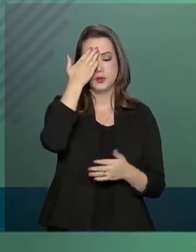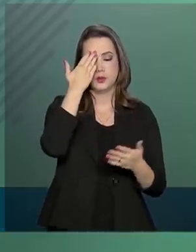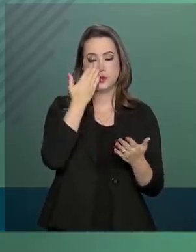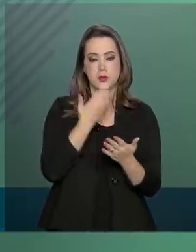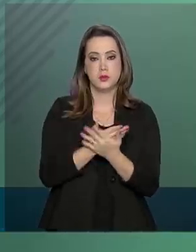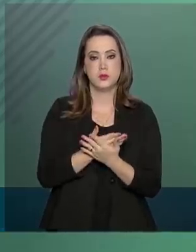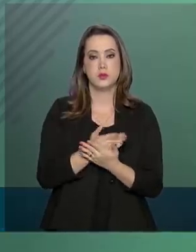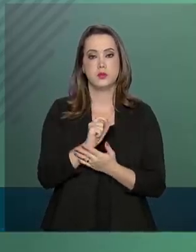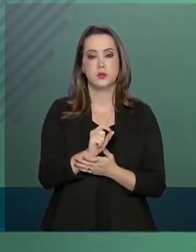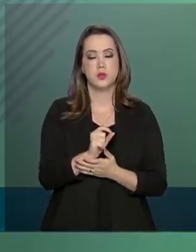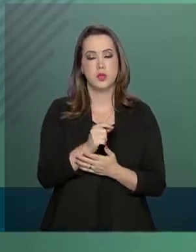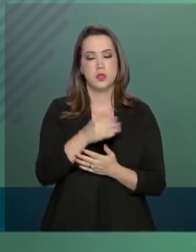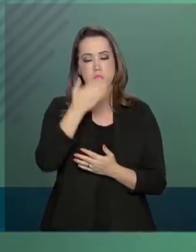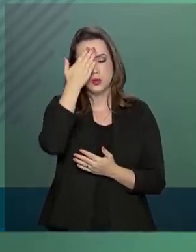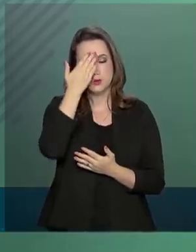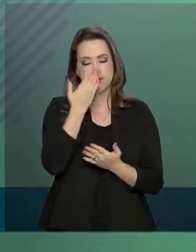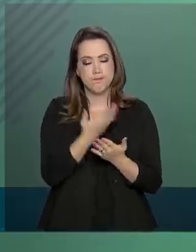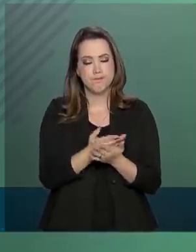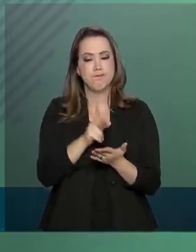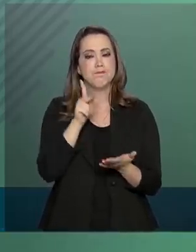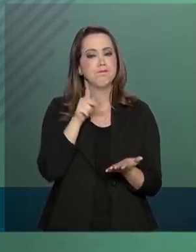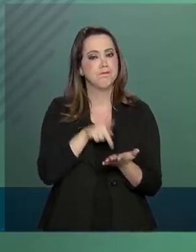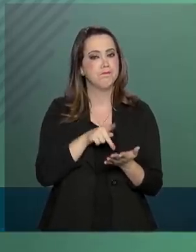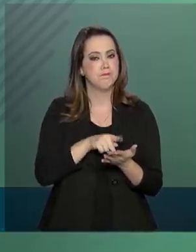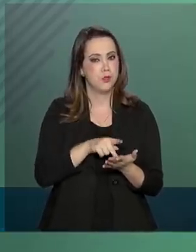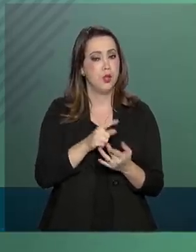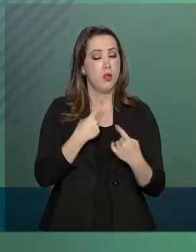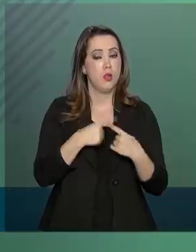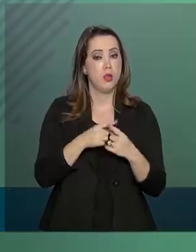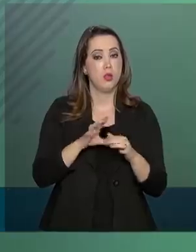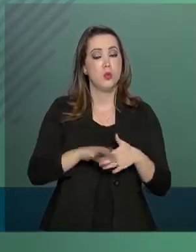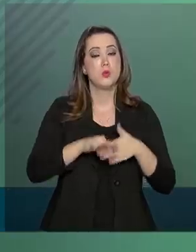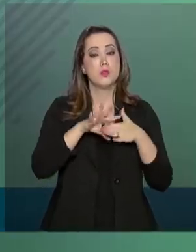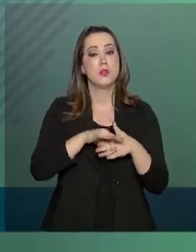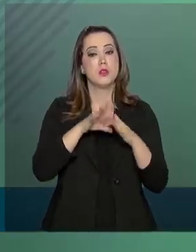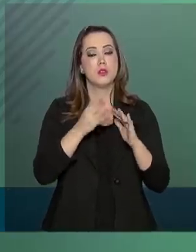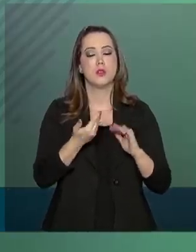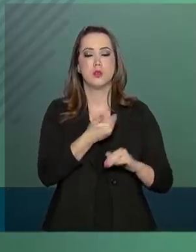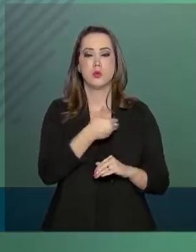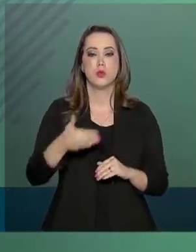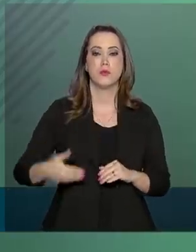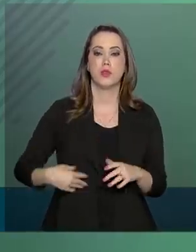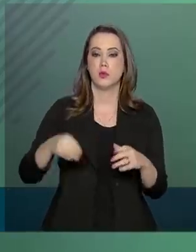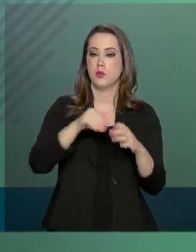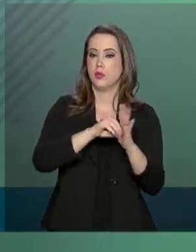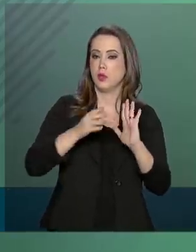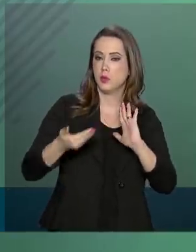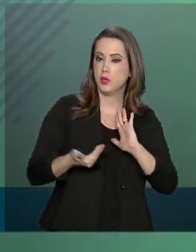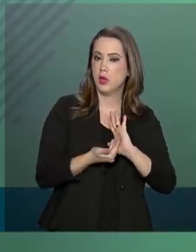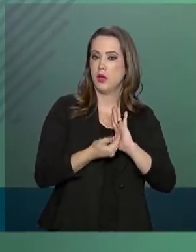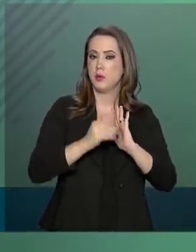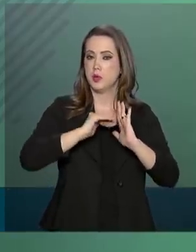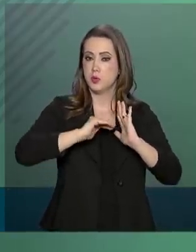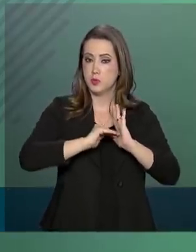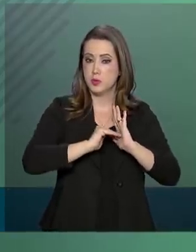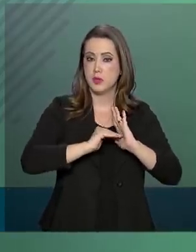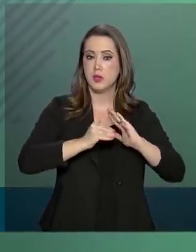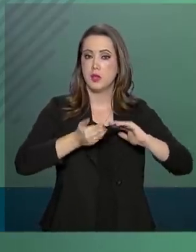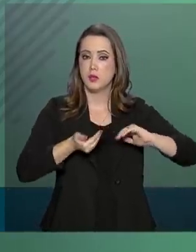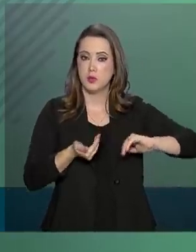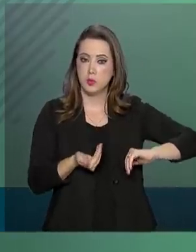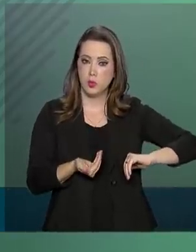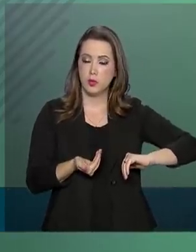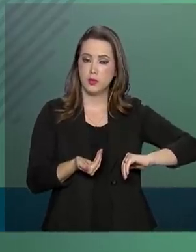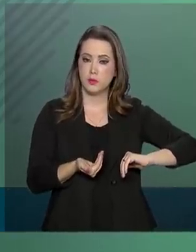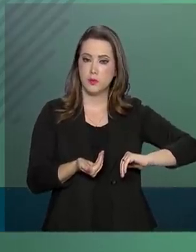e confia que os líderes do governo na câmara e no senado e no congresso